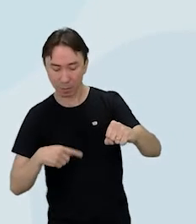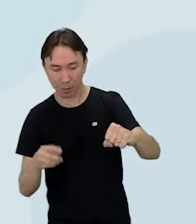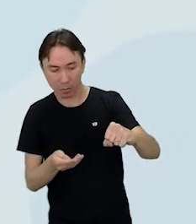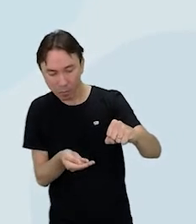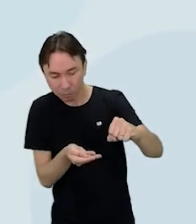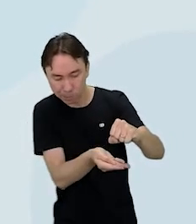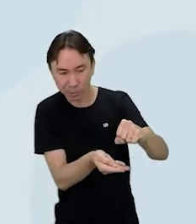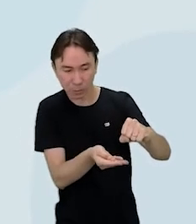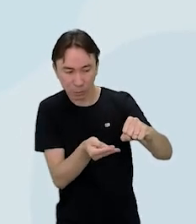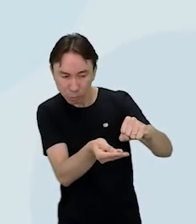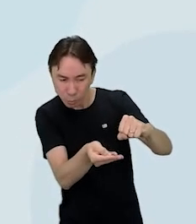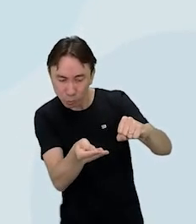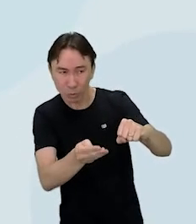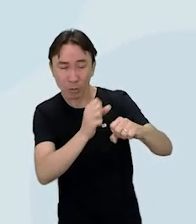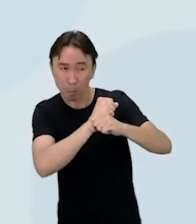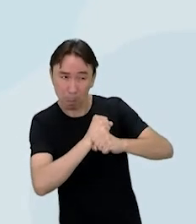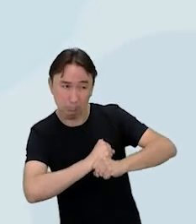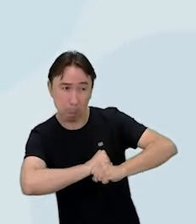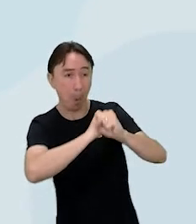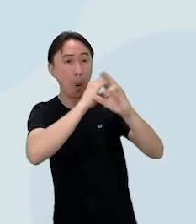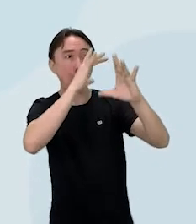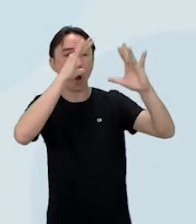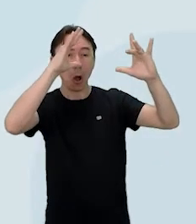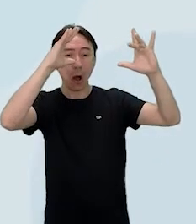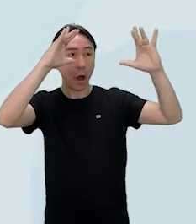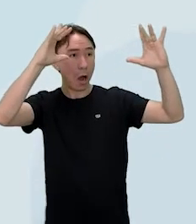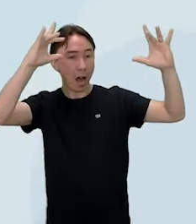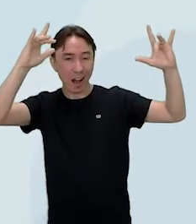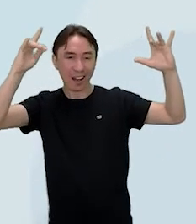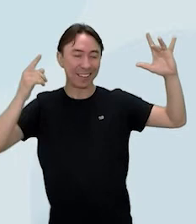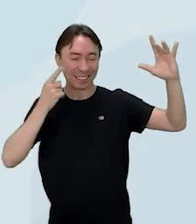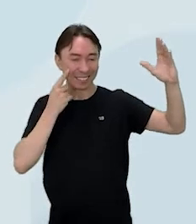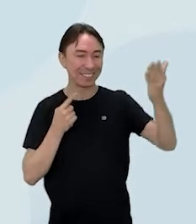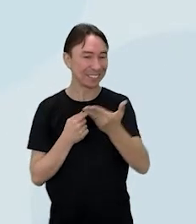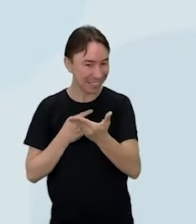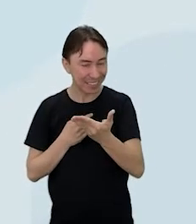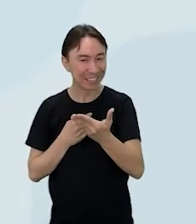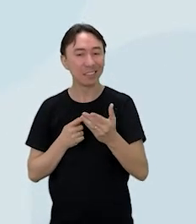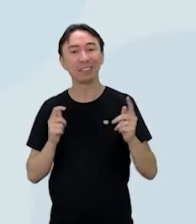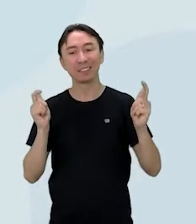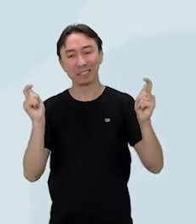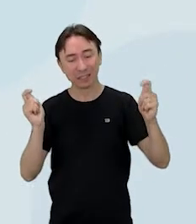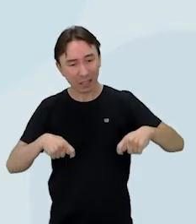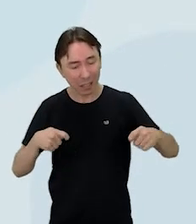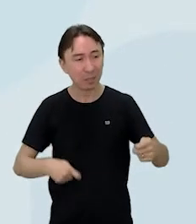da explosão ali dessa rocha, ele vamos falar assim, obtido,